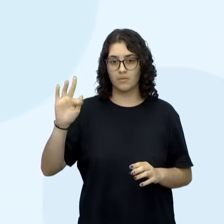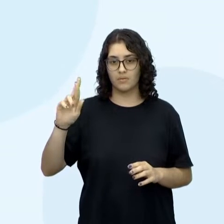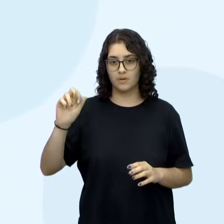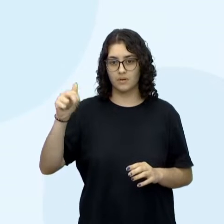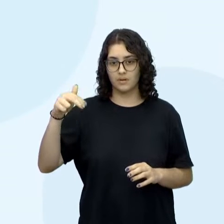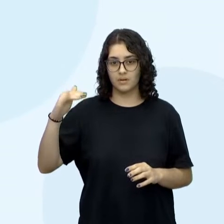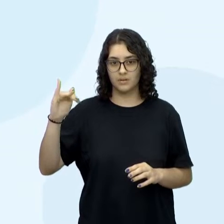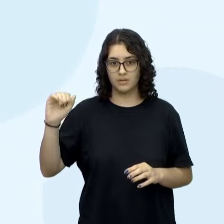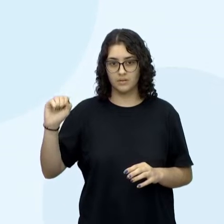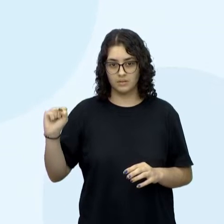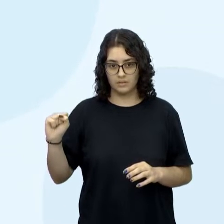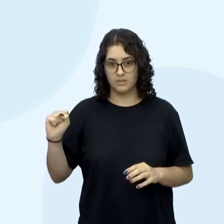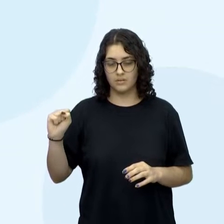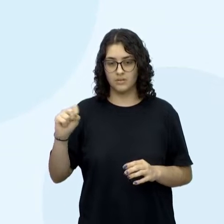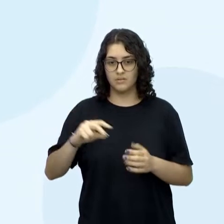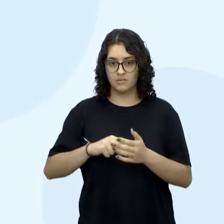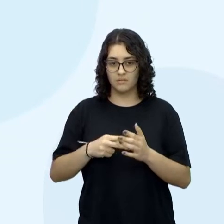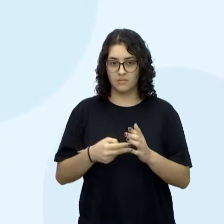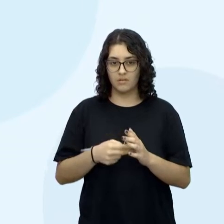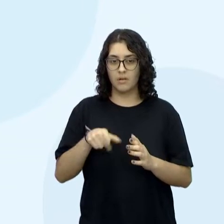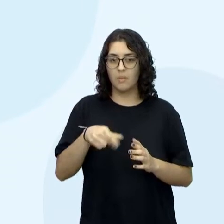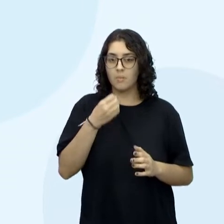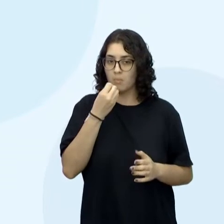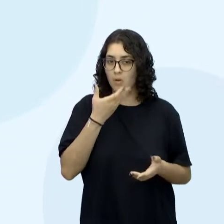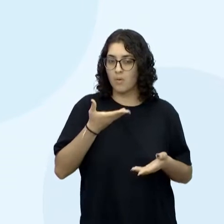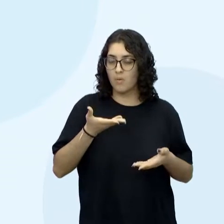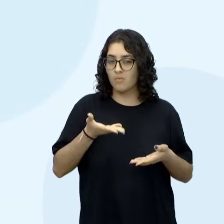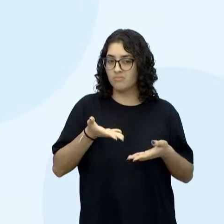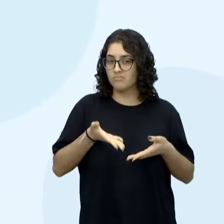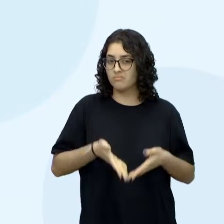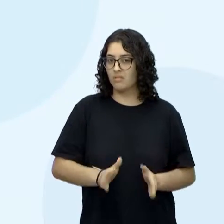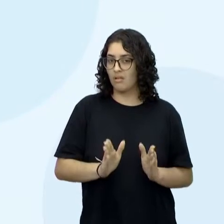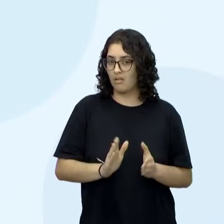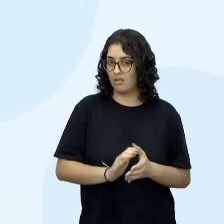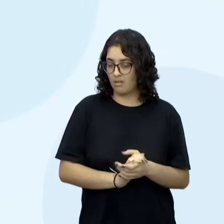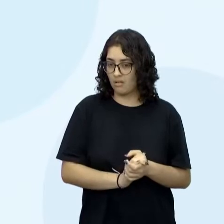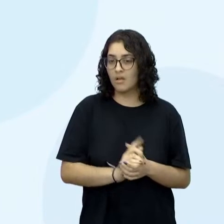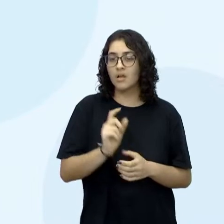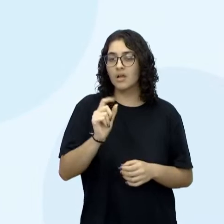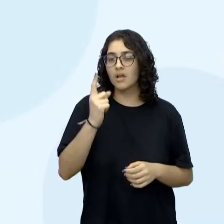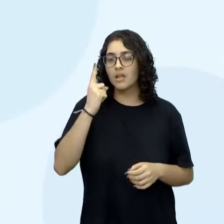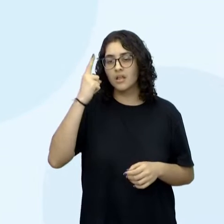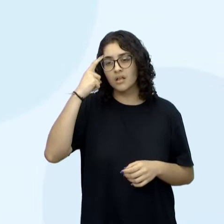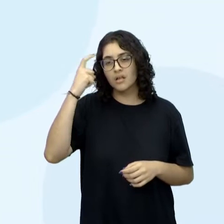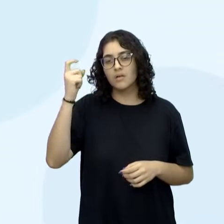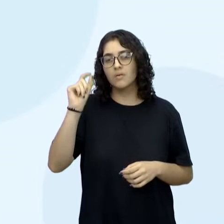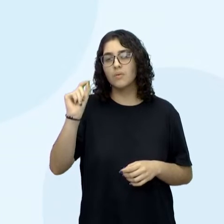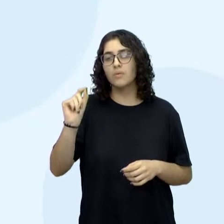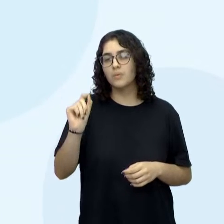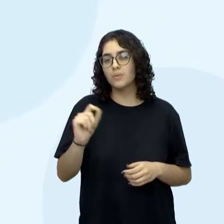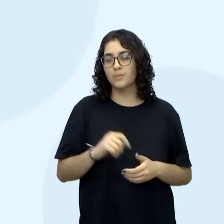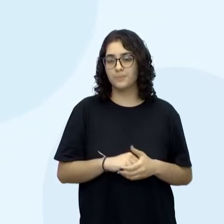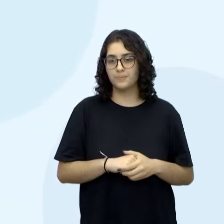Galton, e significa bem-nascido, ou seja, a ideia já está em tentar